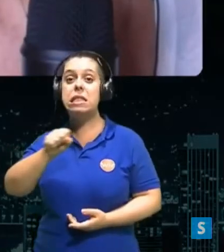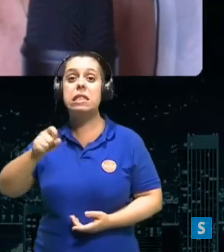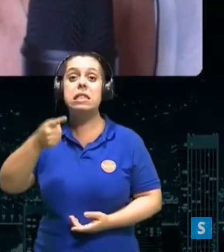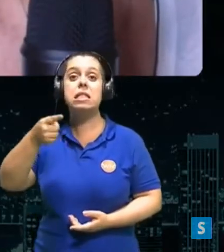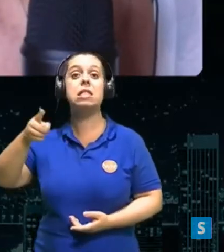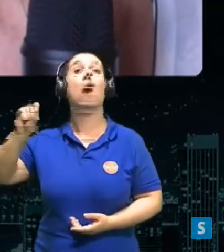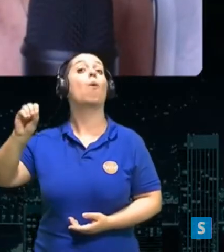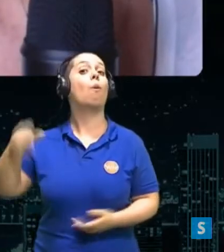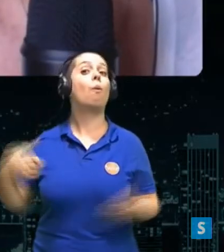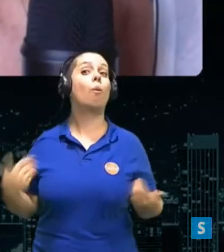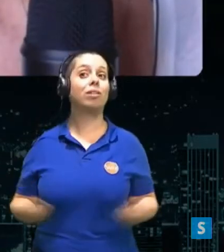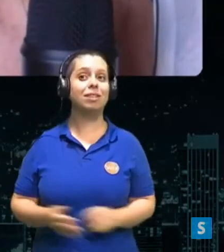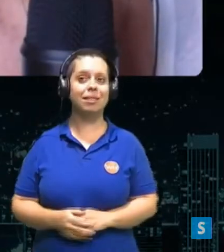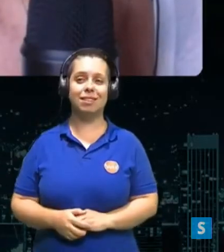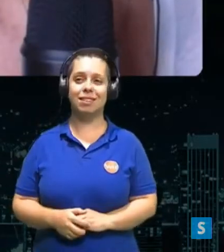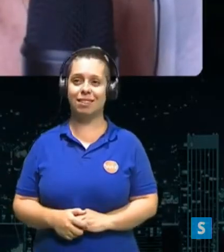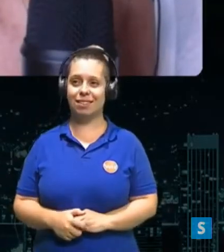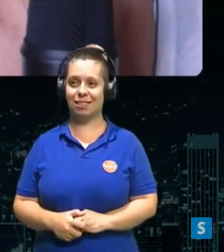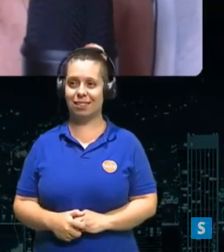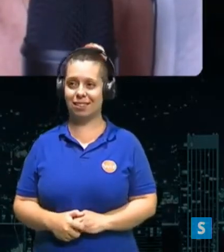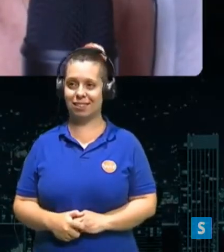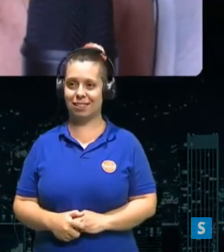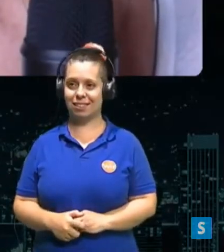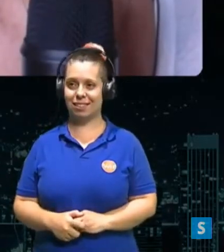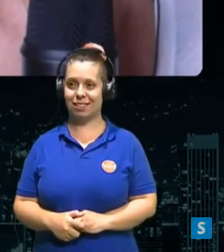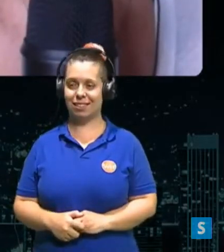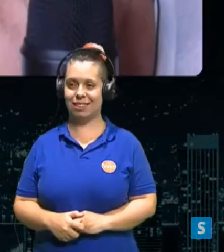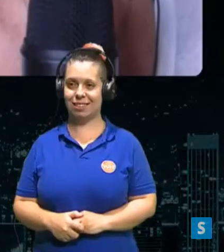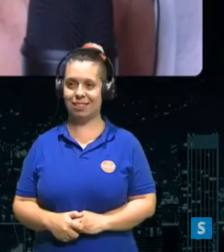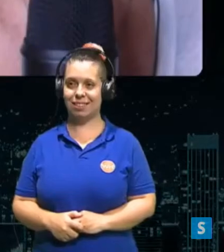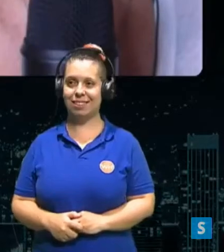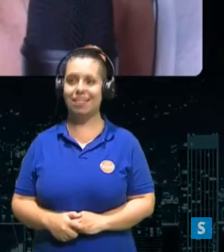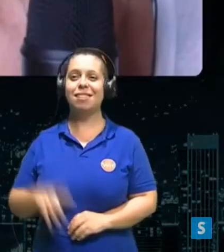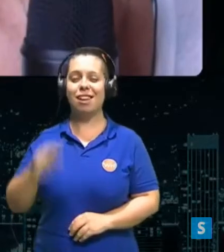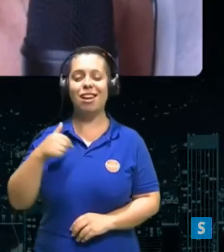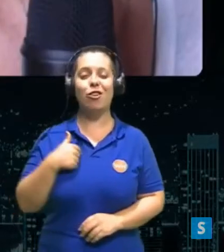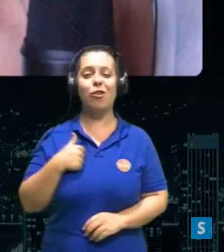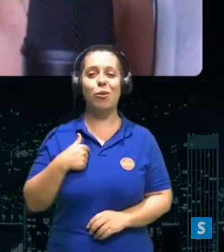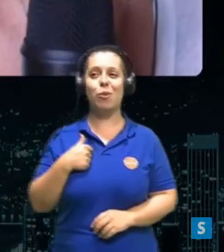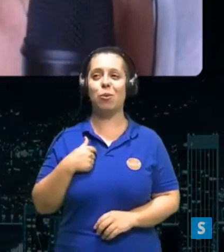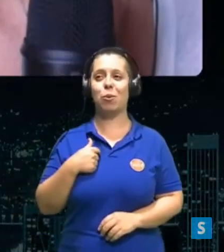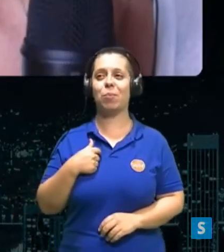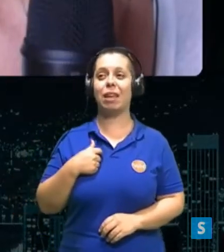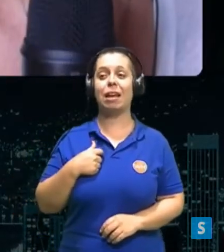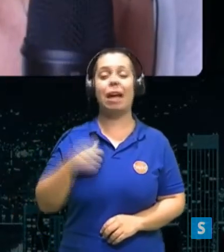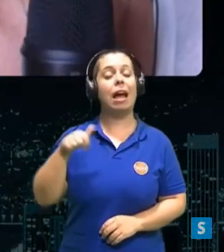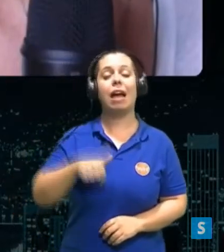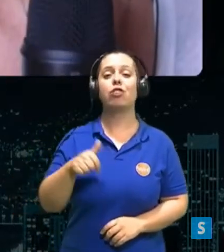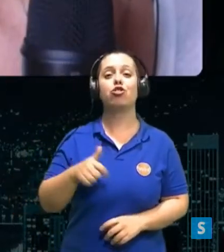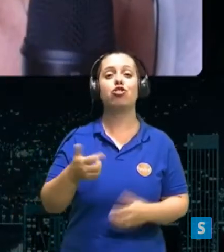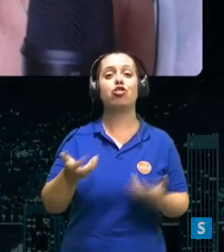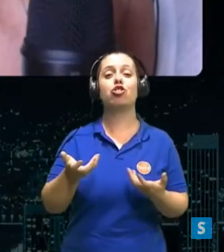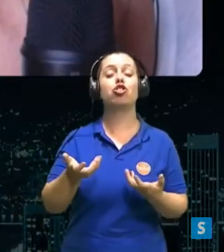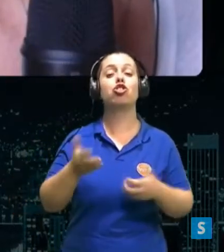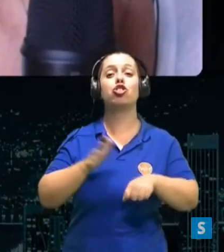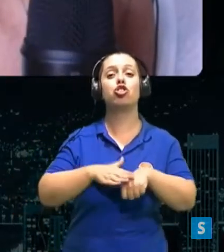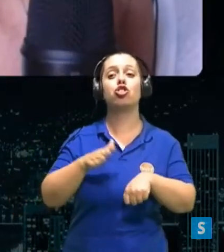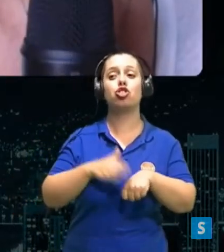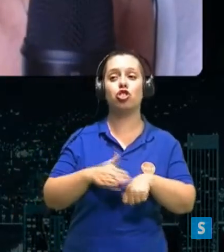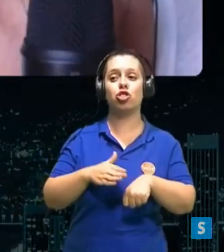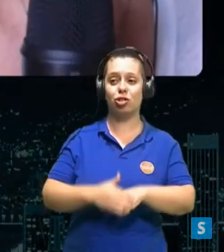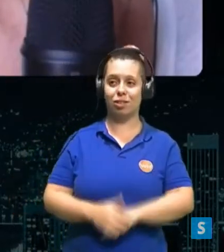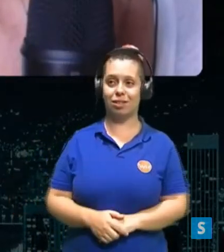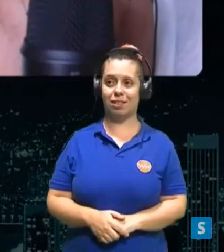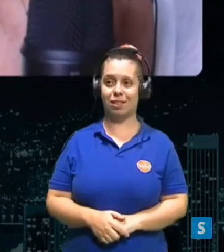Nossa eu vou saltar nesse ponto aí então o que a gente quer fazer é